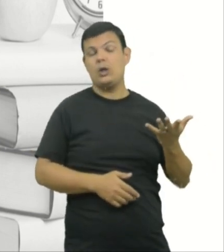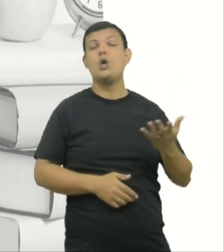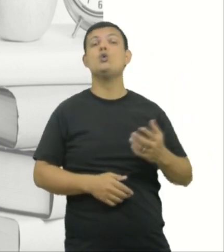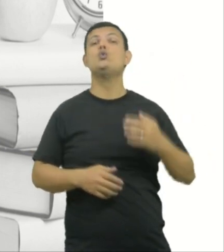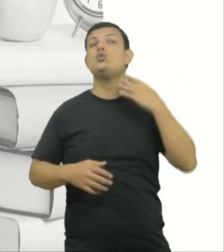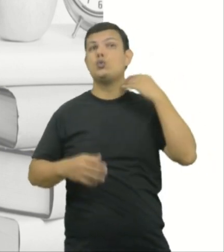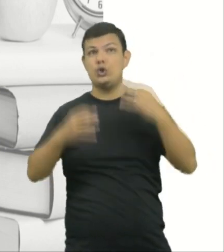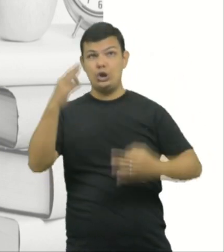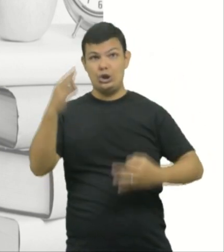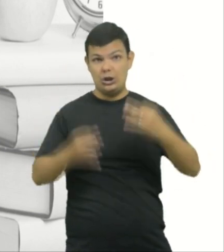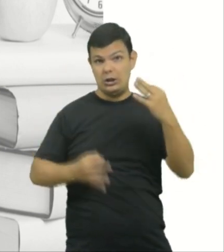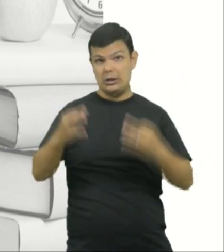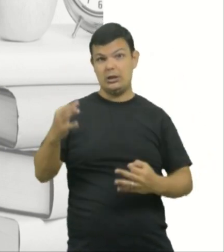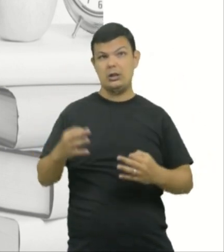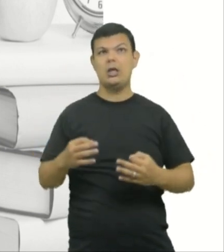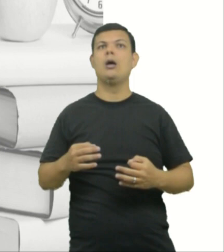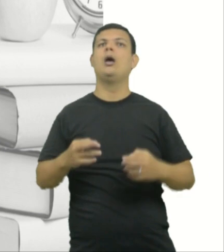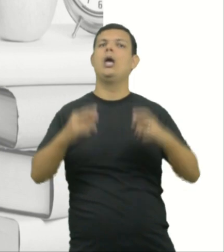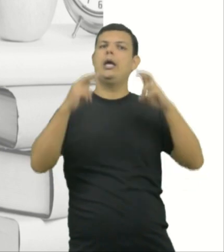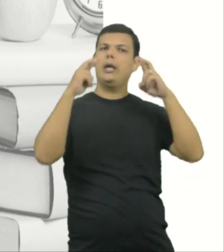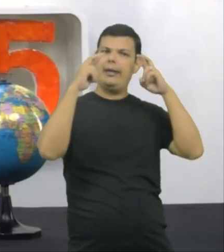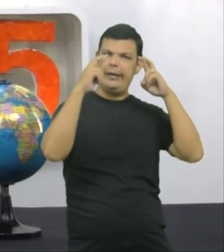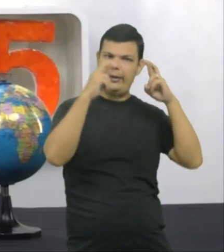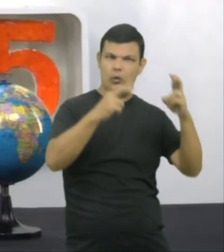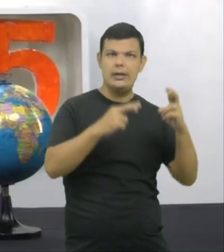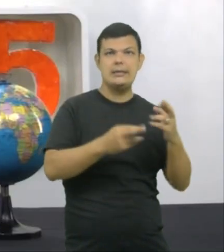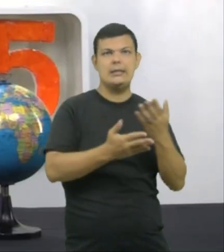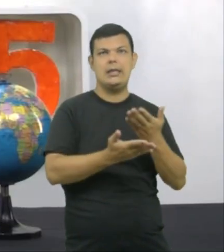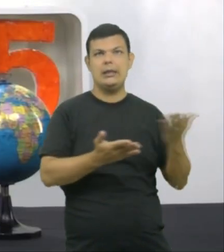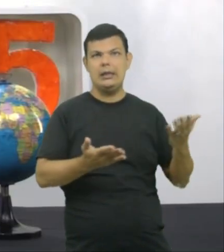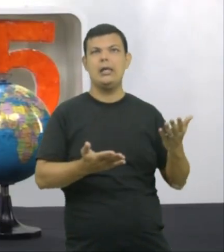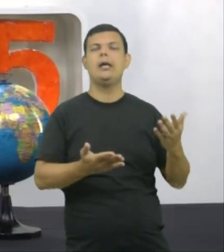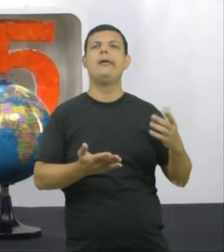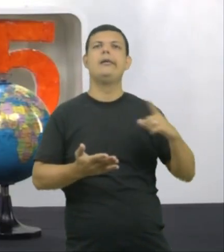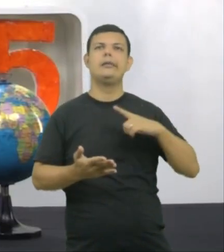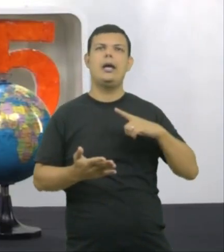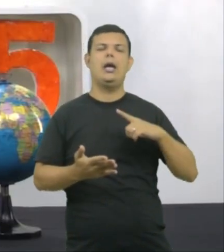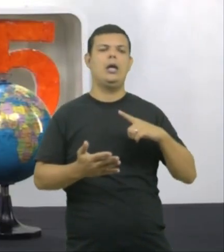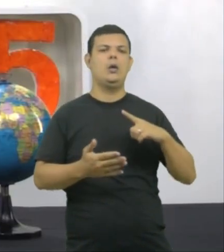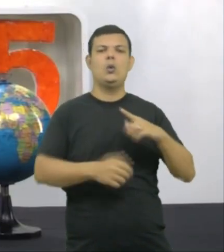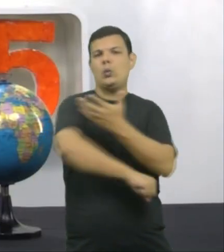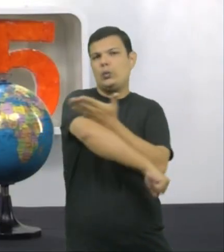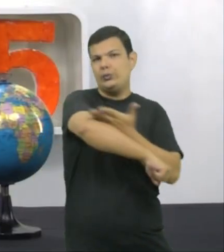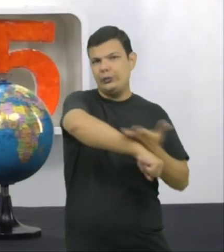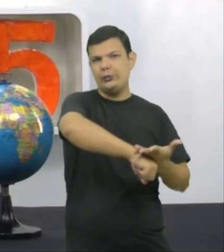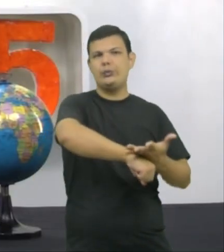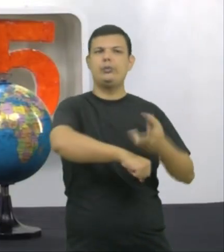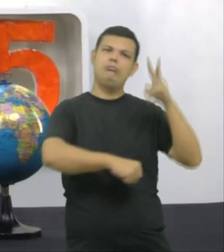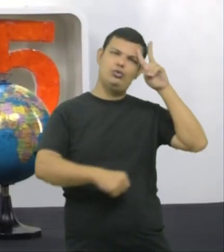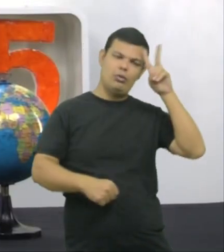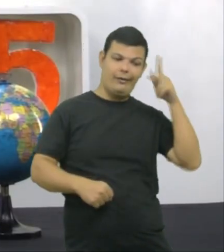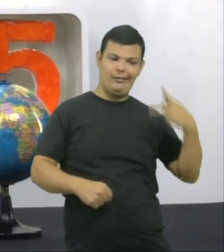justiça, reconhecimento, né, dos seus ritos e sua história.